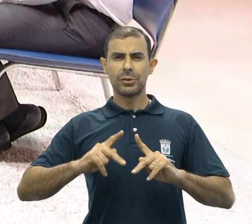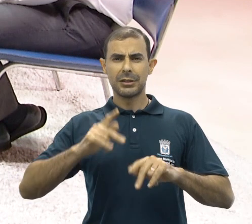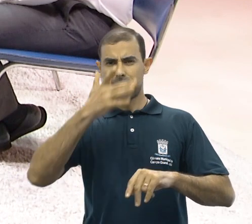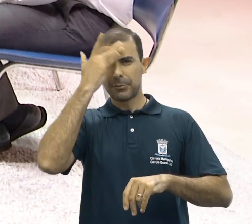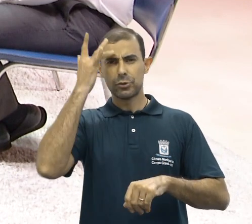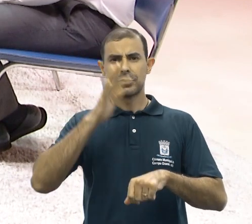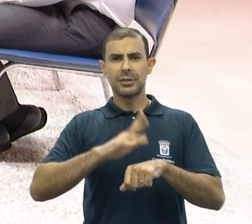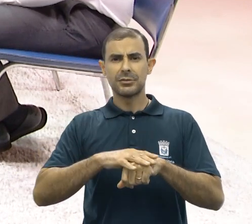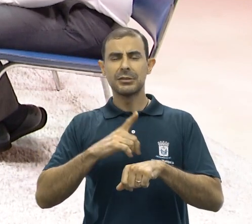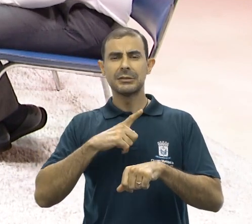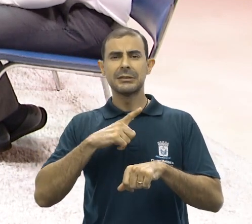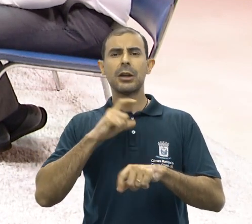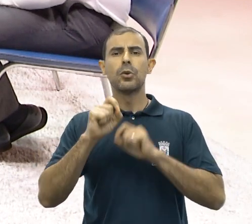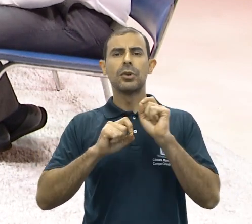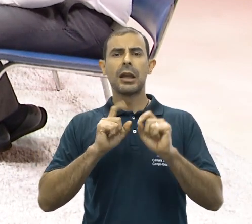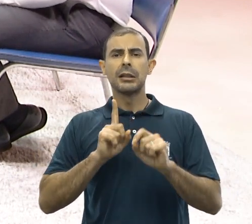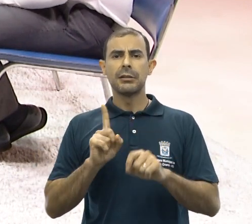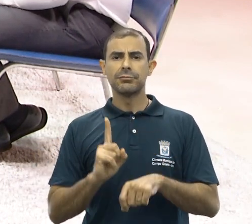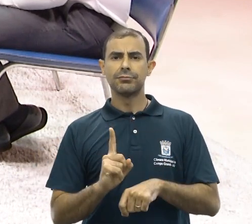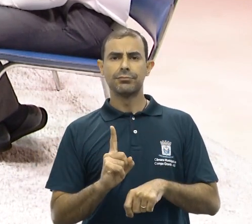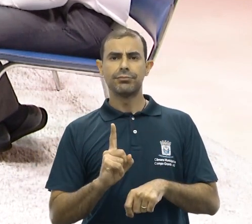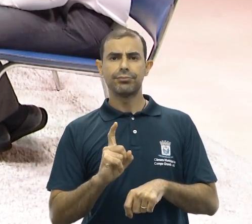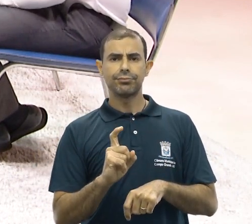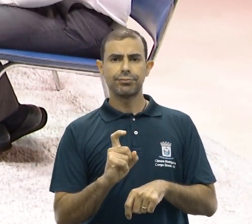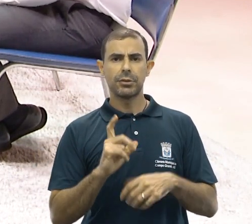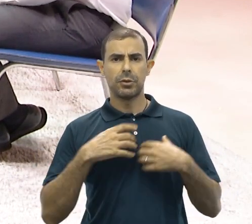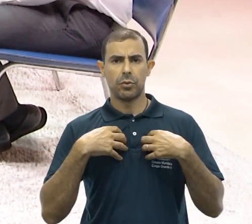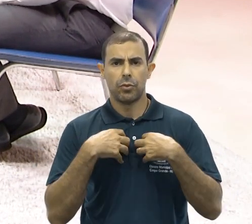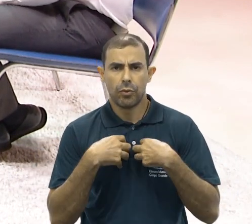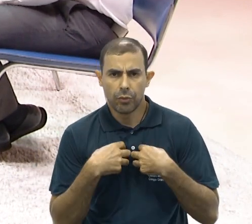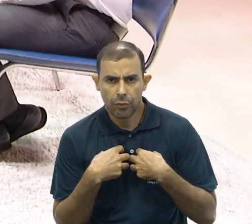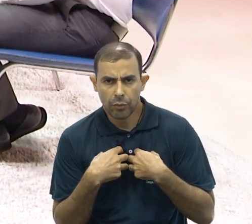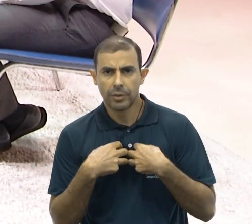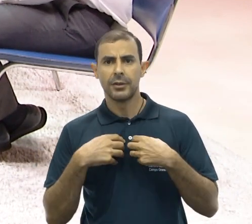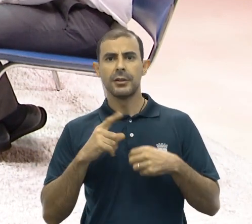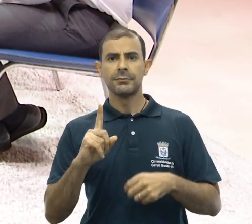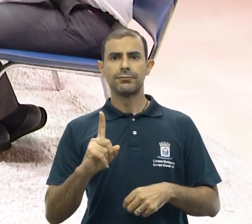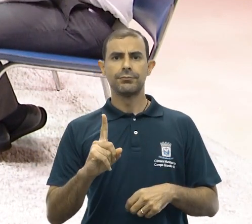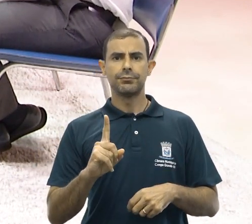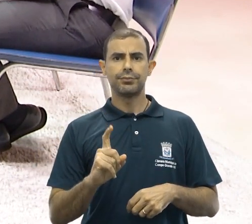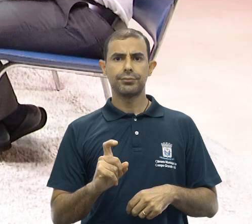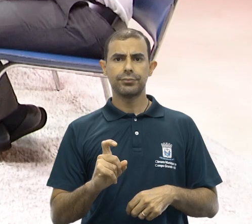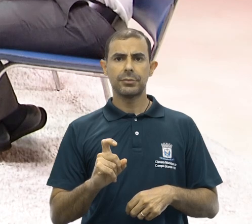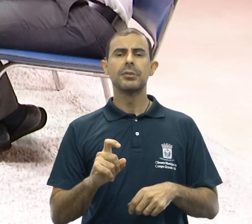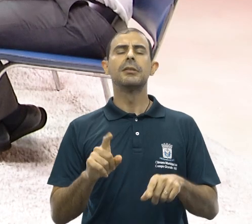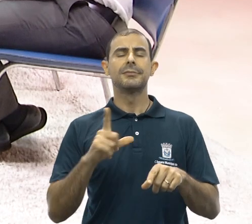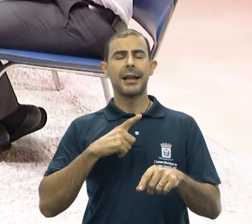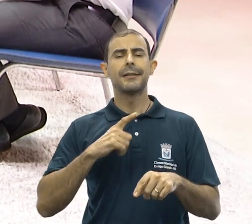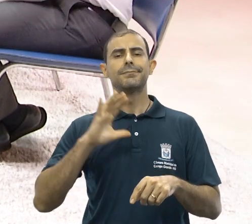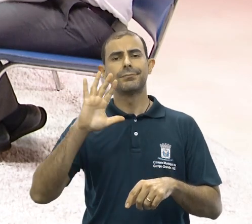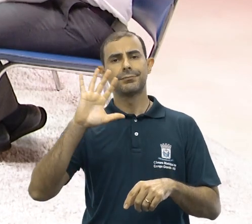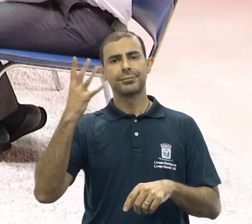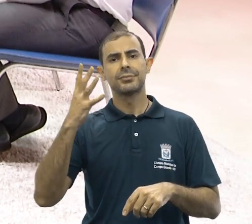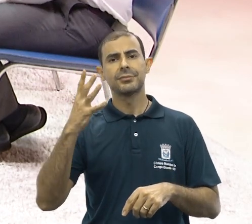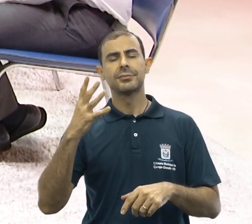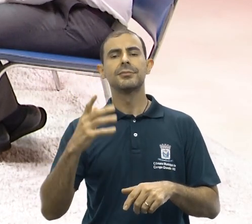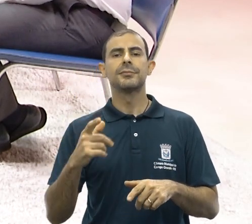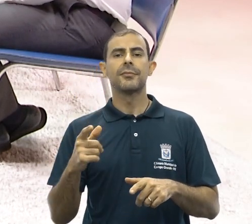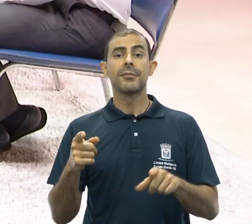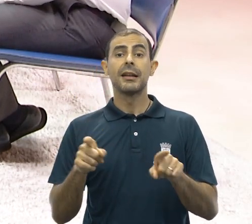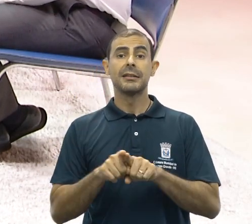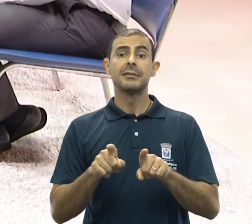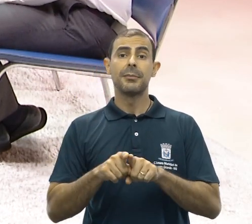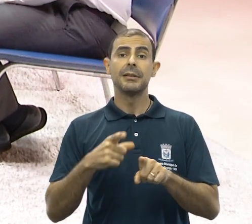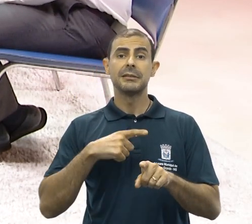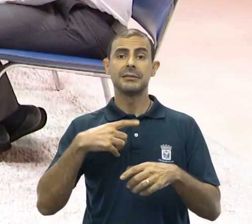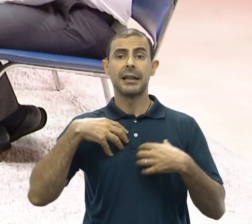muito típica, que é aquela camptocormia, que é aquela corcundazinha, né, ou até muitas vezes um desvio de um lado só, que a gente chama pela